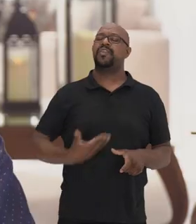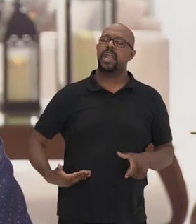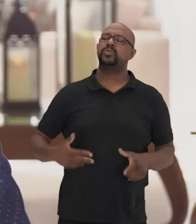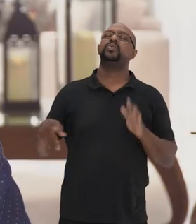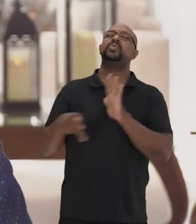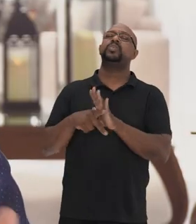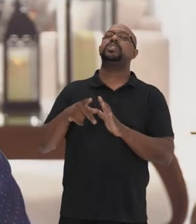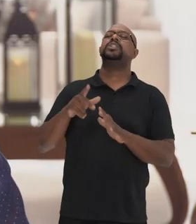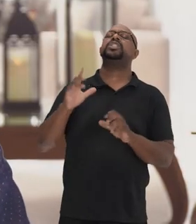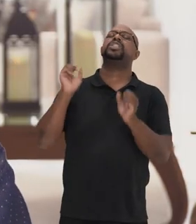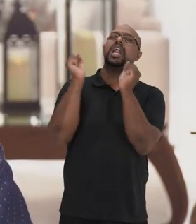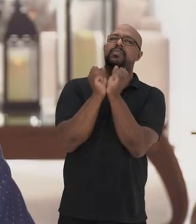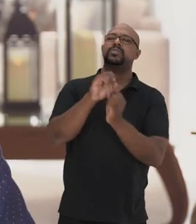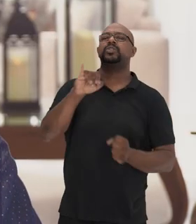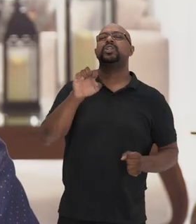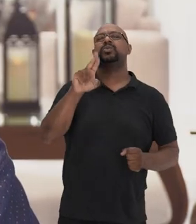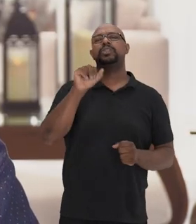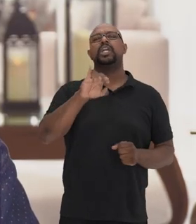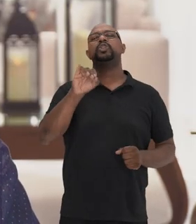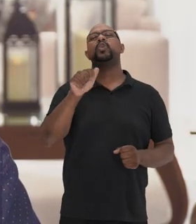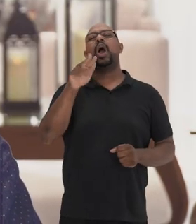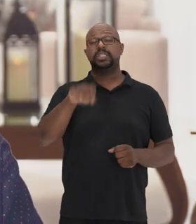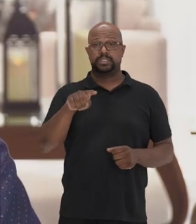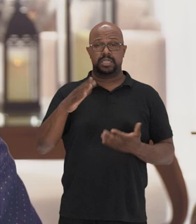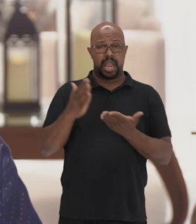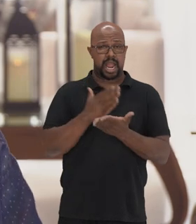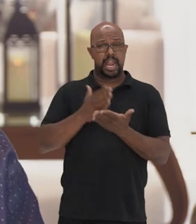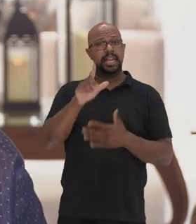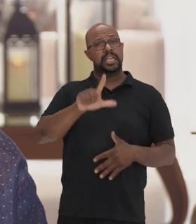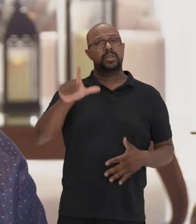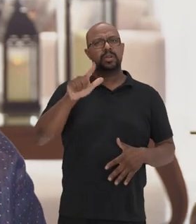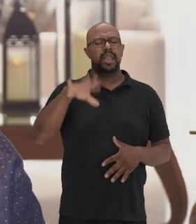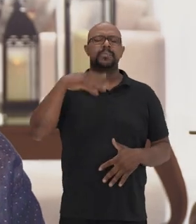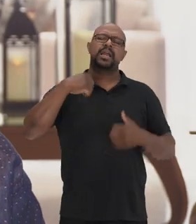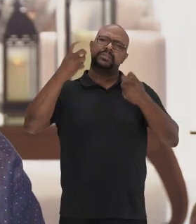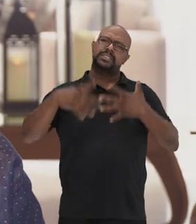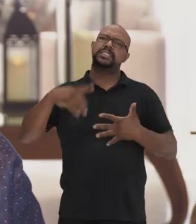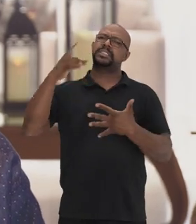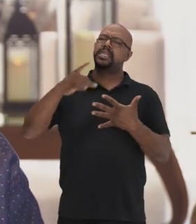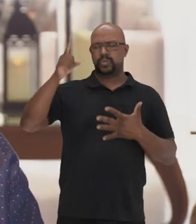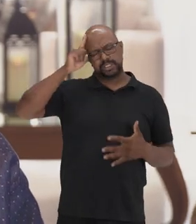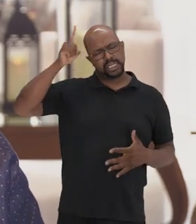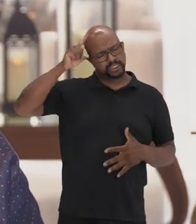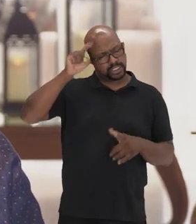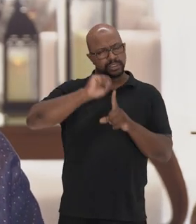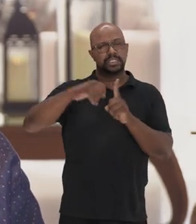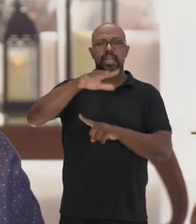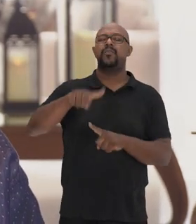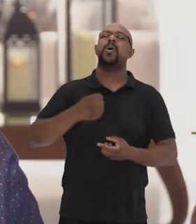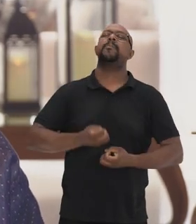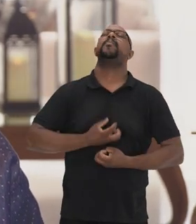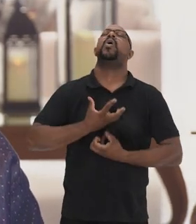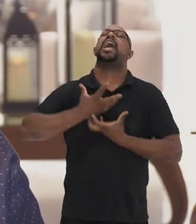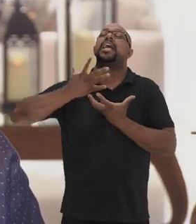escravos dos Jesuítas Jorge benze na literatura quem melhor descreveu o dia a dia da sociedade naqueles tempos foi o poeta